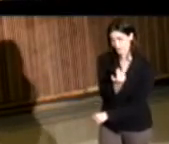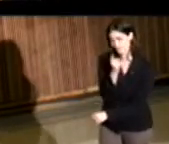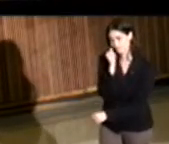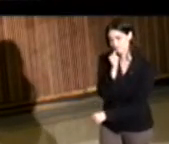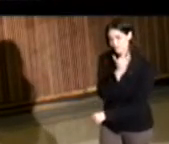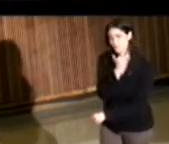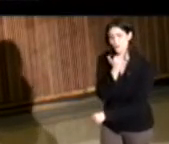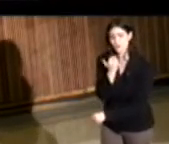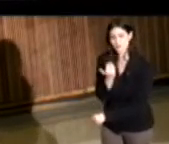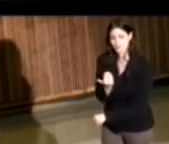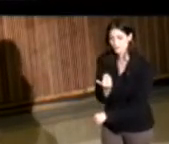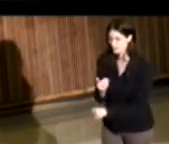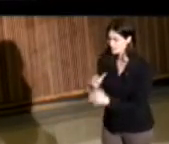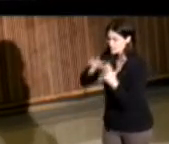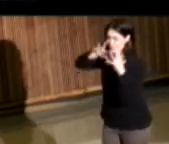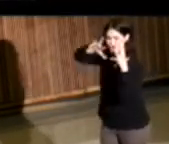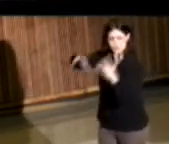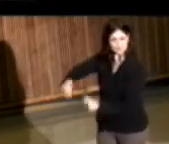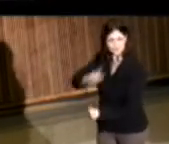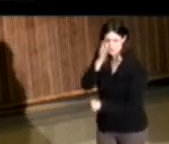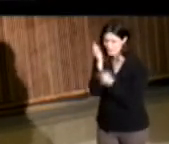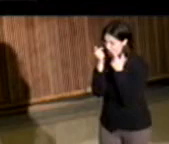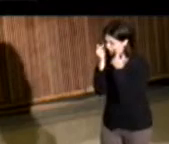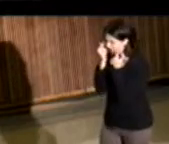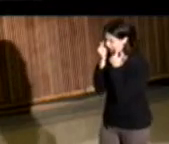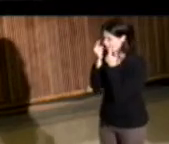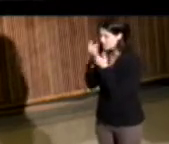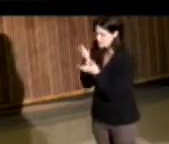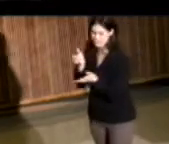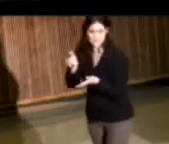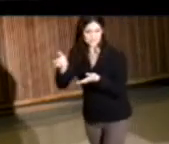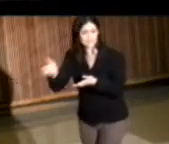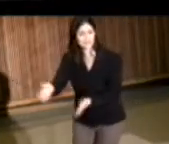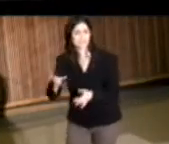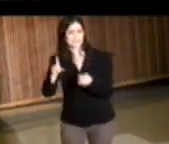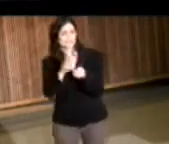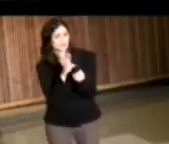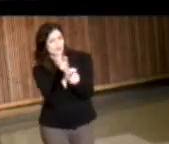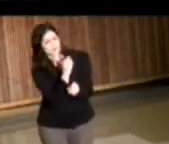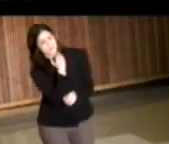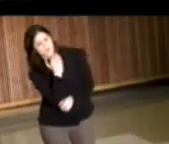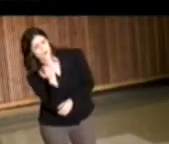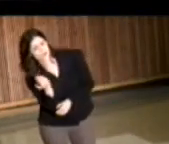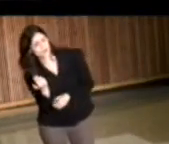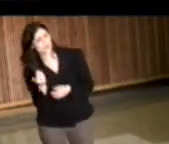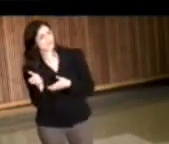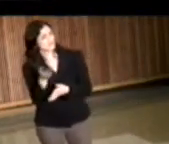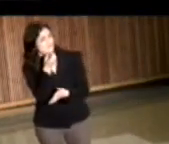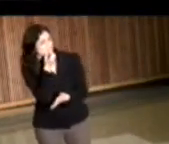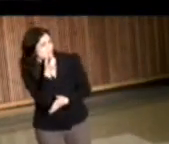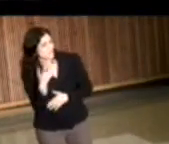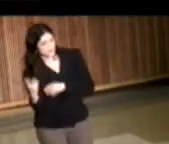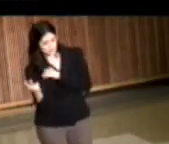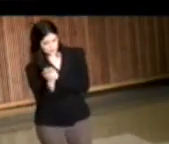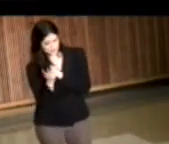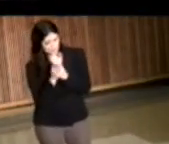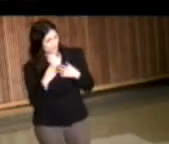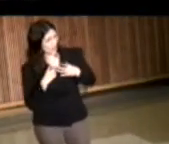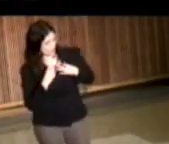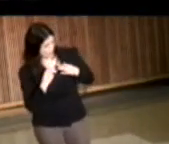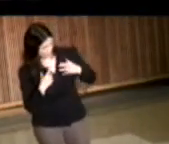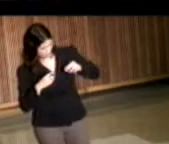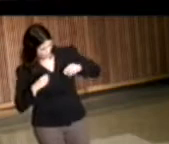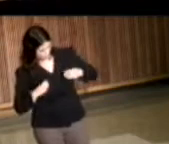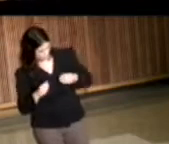roupas que ela fazia, e dizia, olha, essa mulher boa morreu, que falta que ela vai fazer?